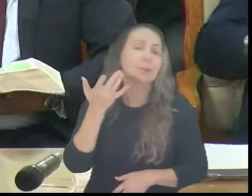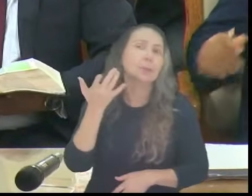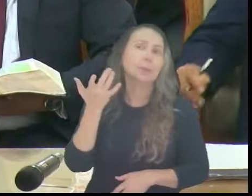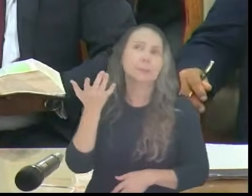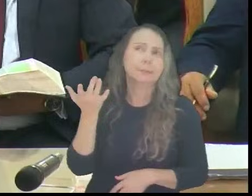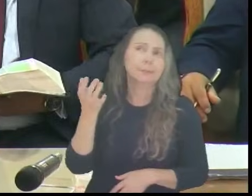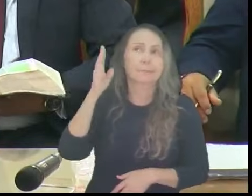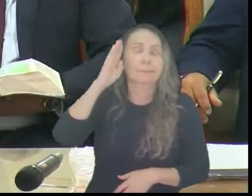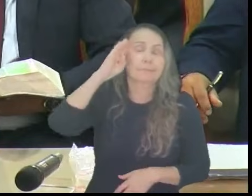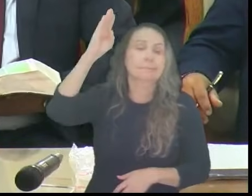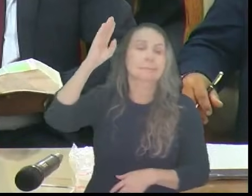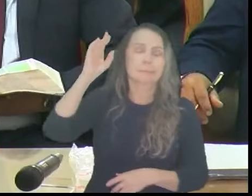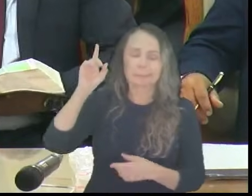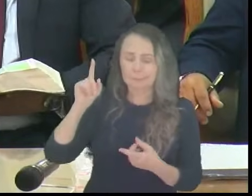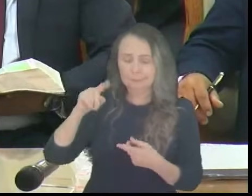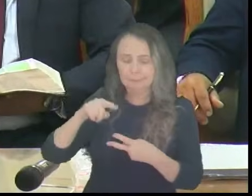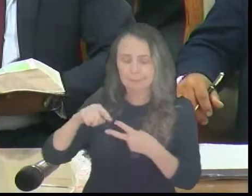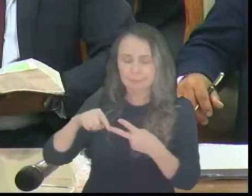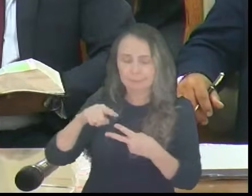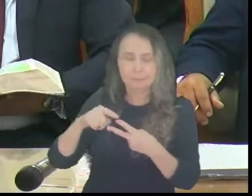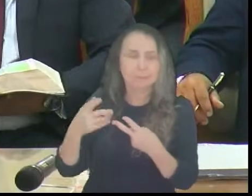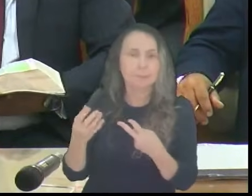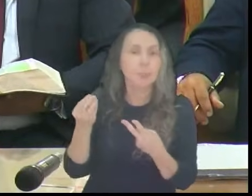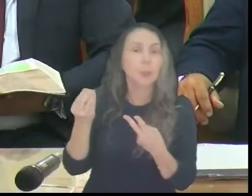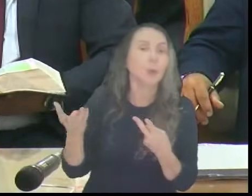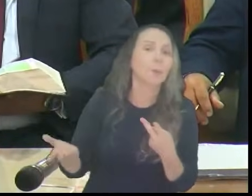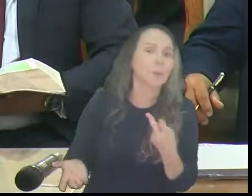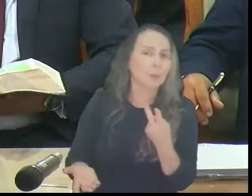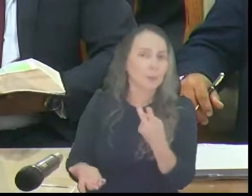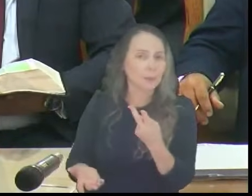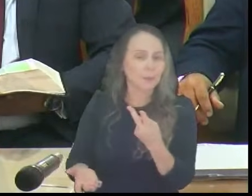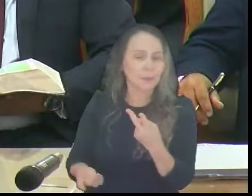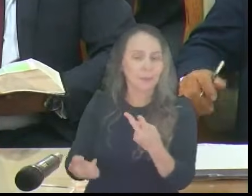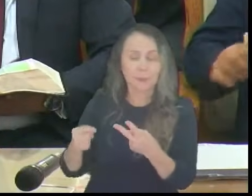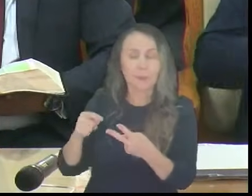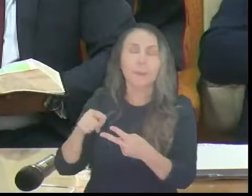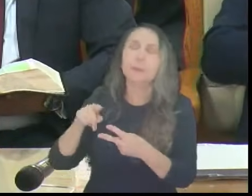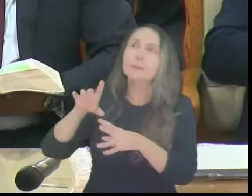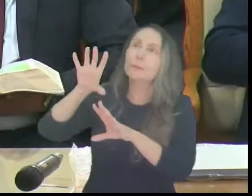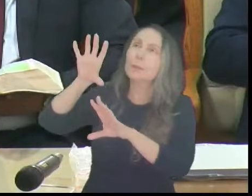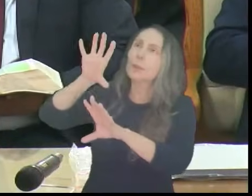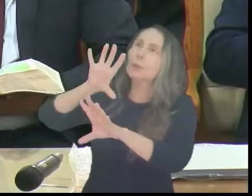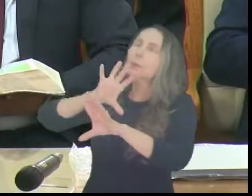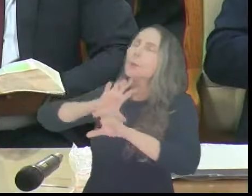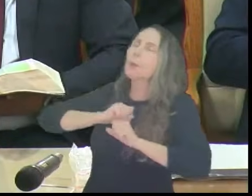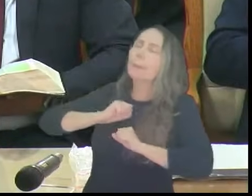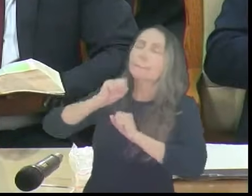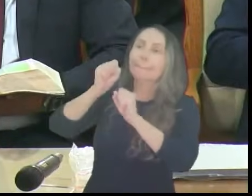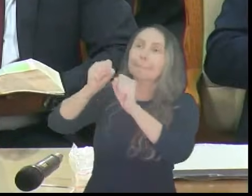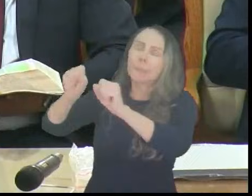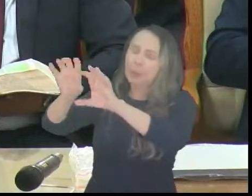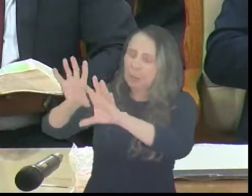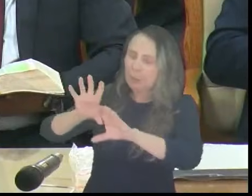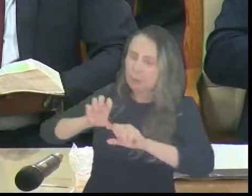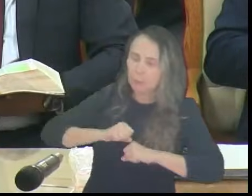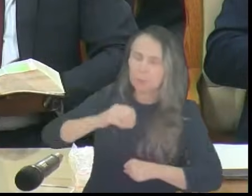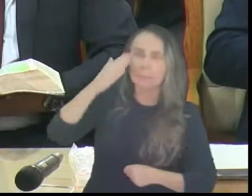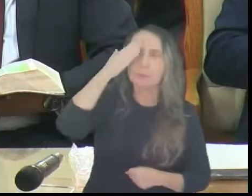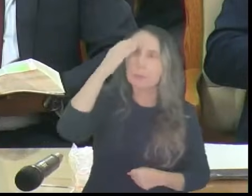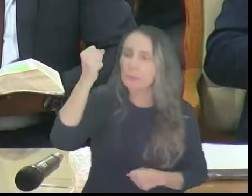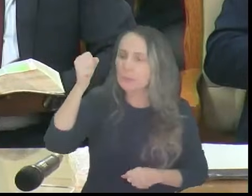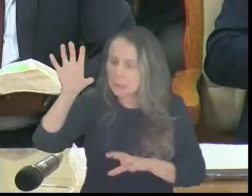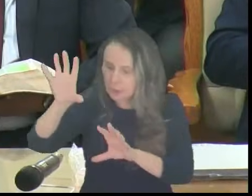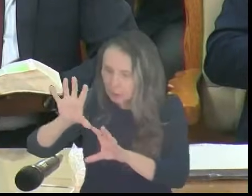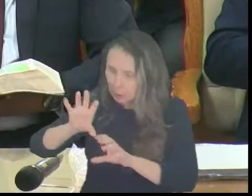principais pelas quais nós estamos na presença de Jesus, e dessa presença recebemos autoridade, recebemos sabedoria, recebemos